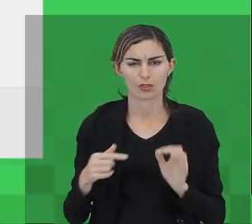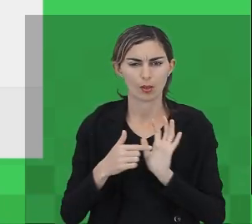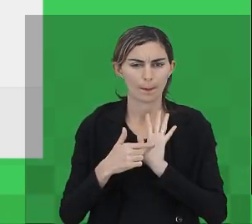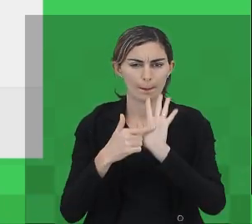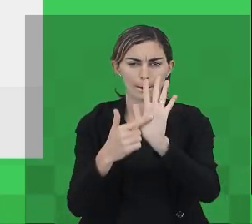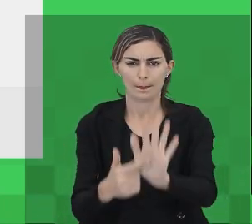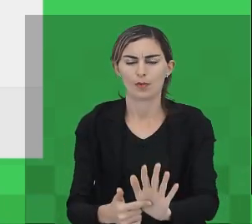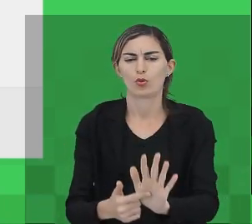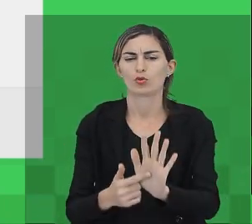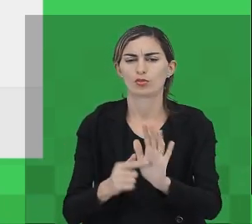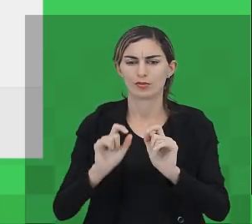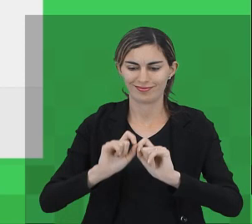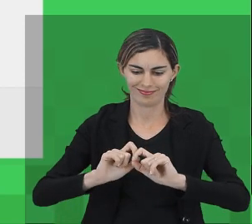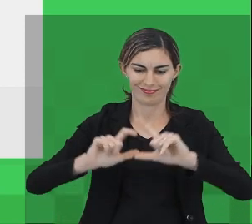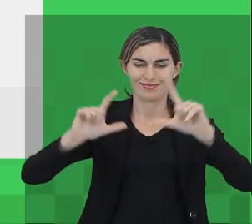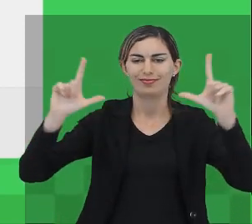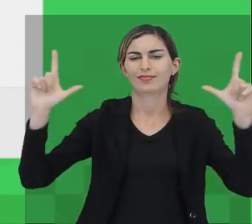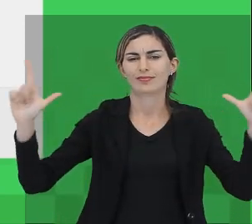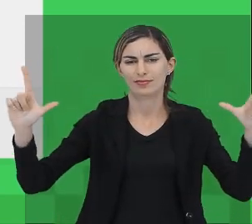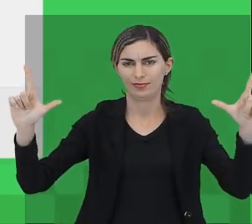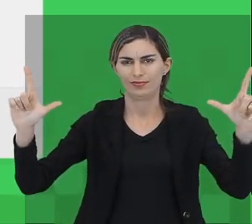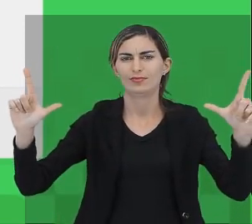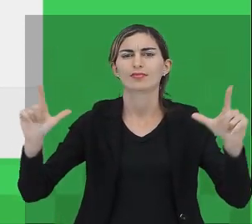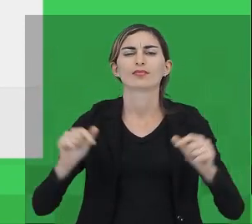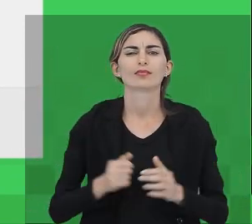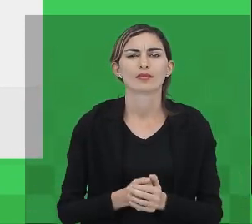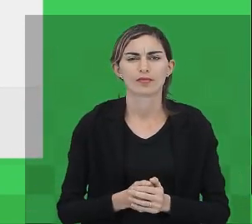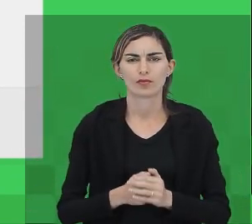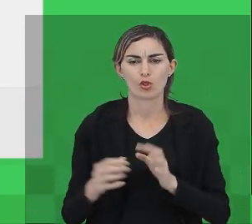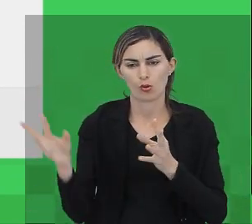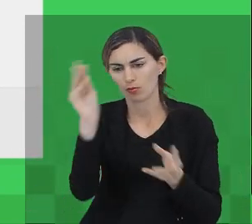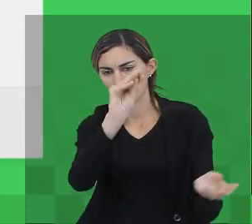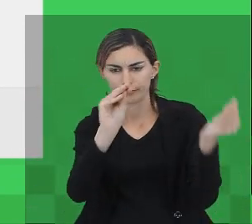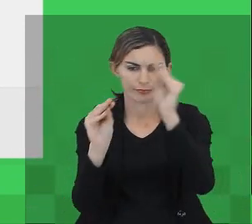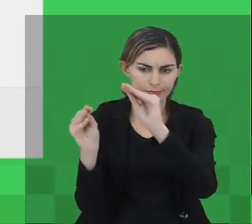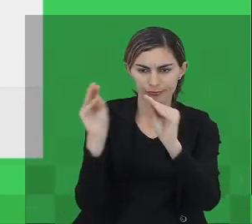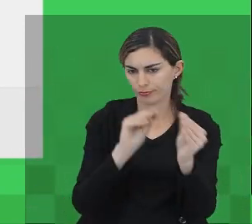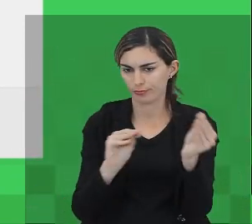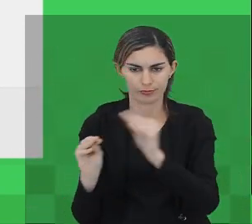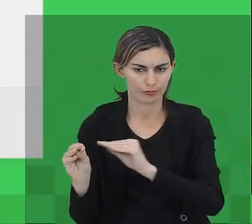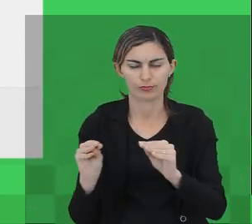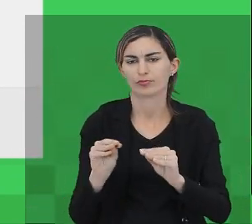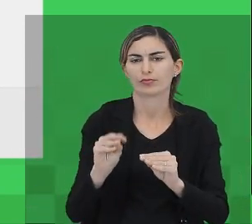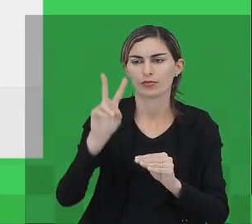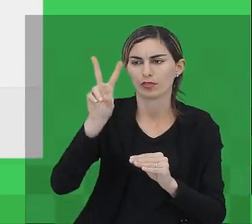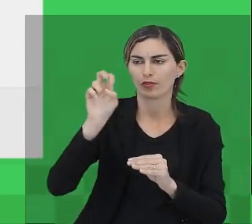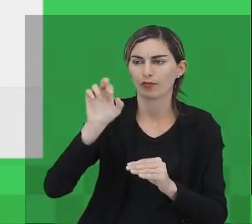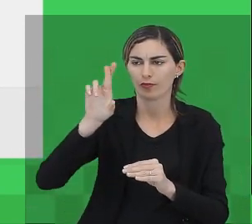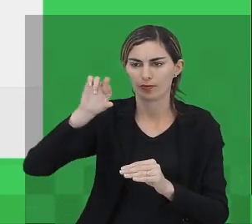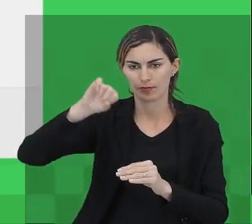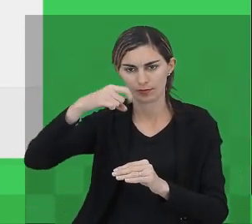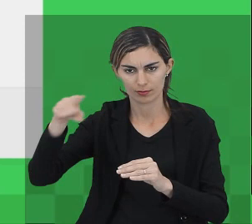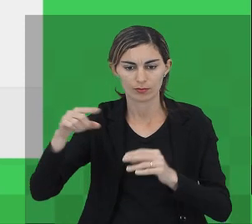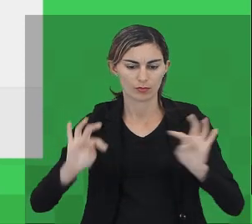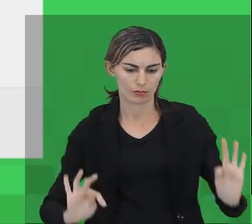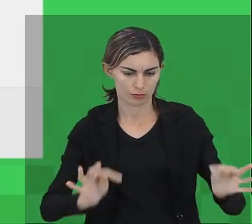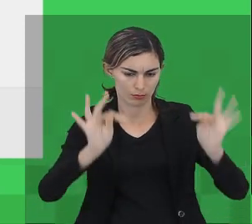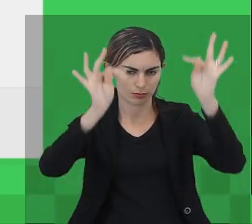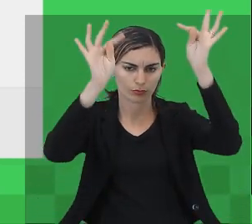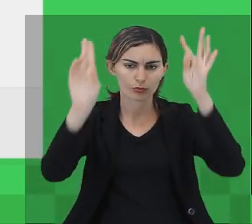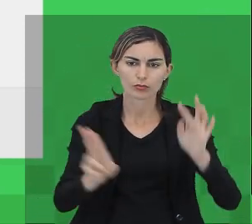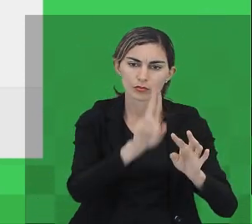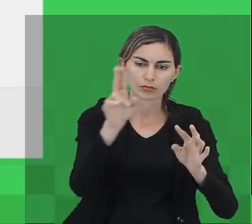E então é exibida a tela de configuração da versão e